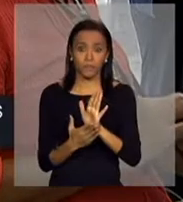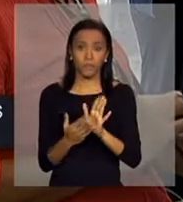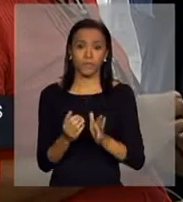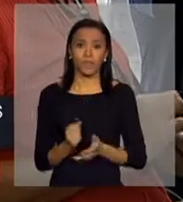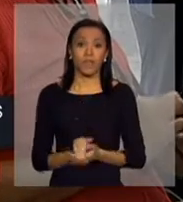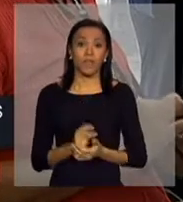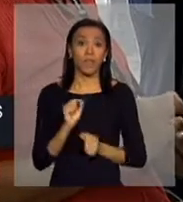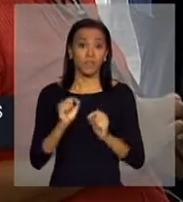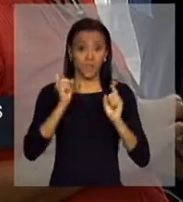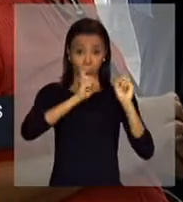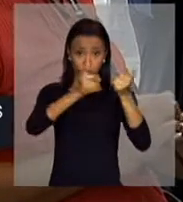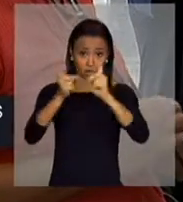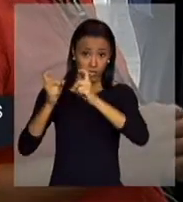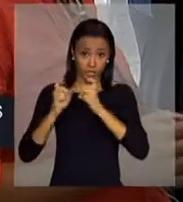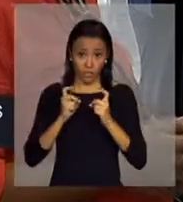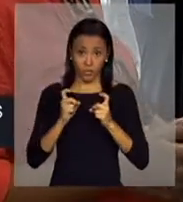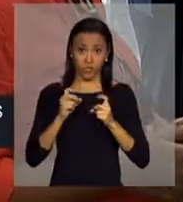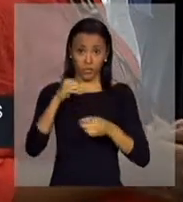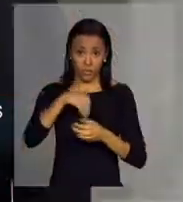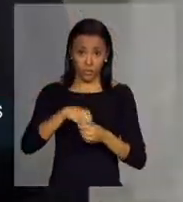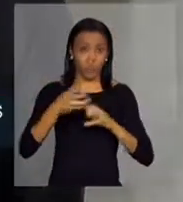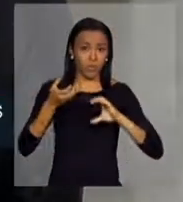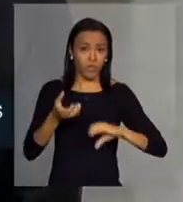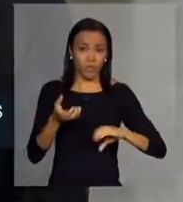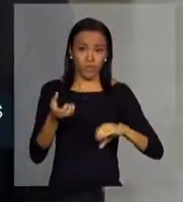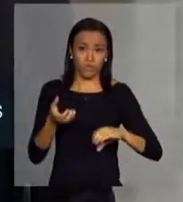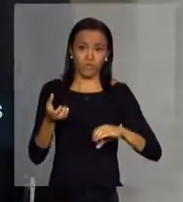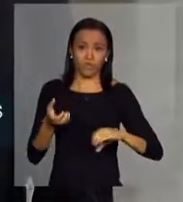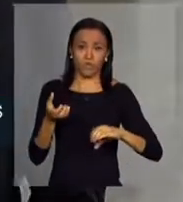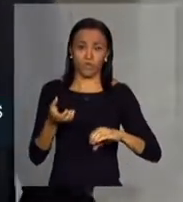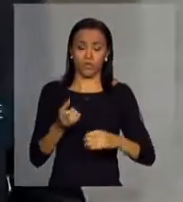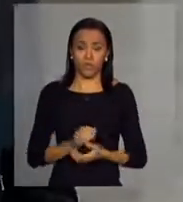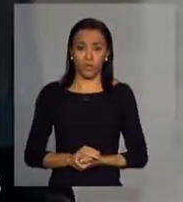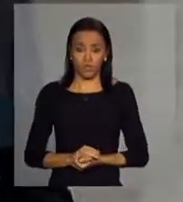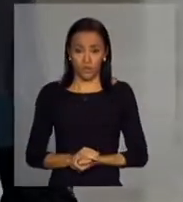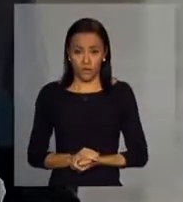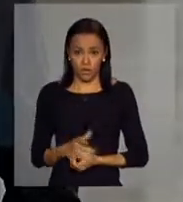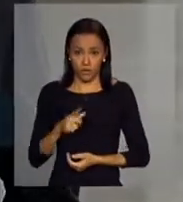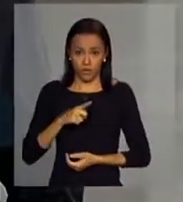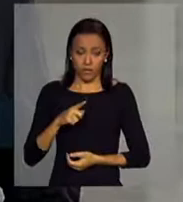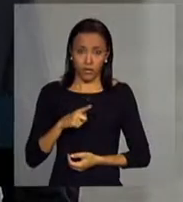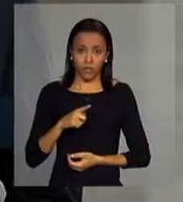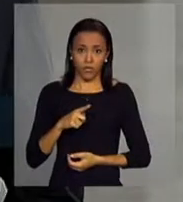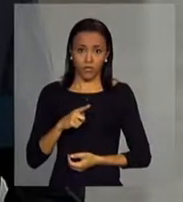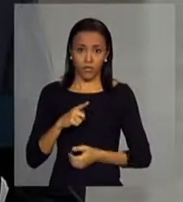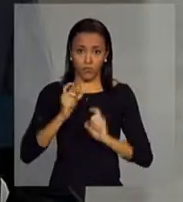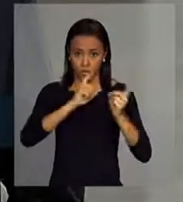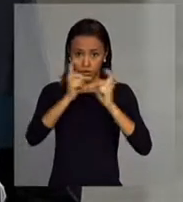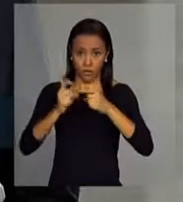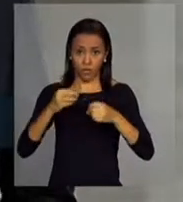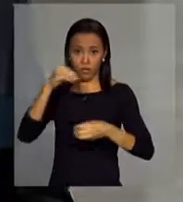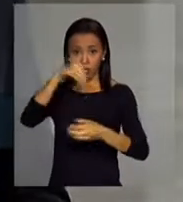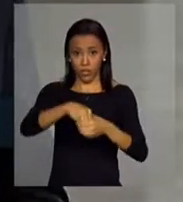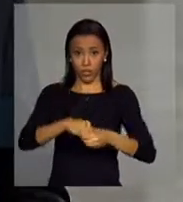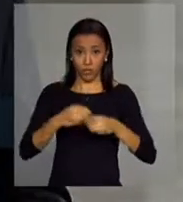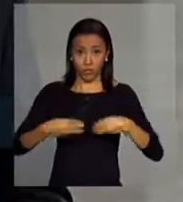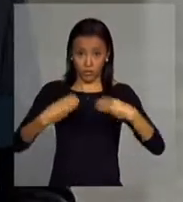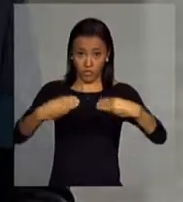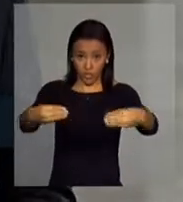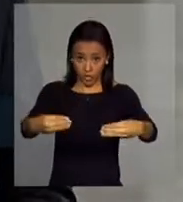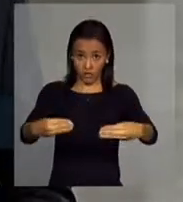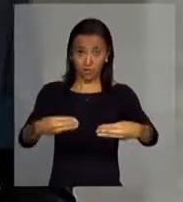para ser discutida no Congresso? Nós tínhamos uma comissão interministerial que era presidida pela ministra